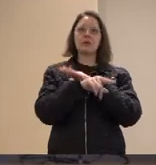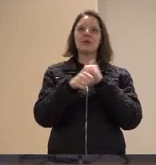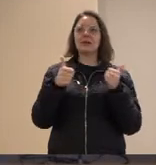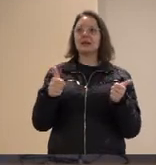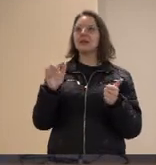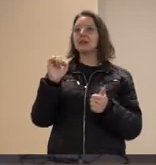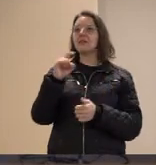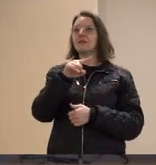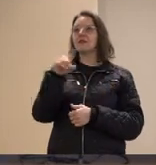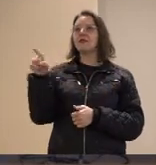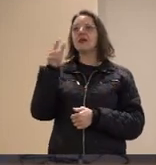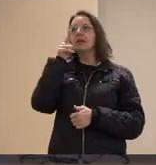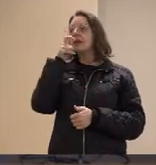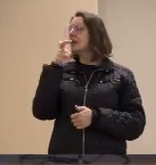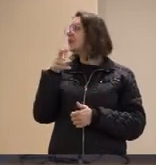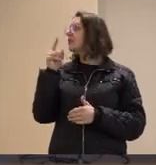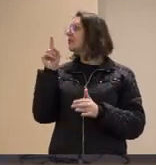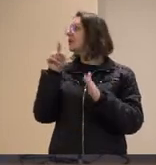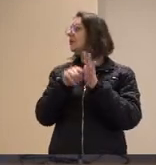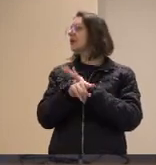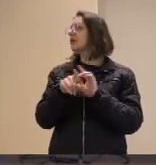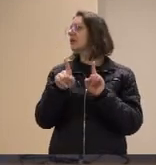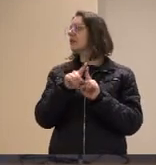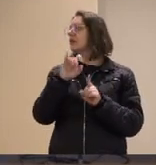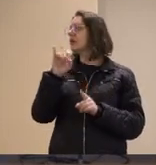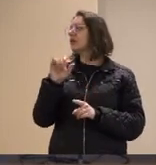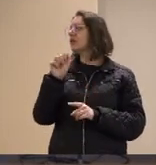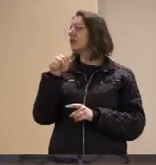tiver interesse em perguntar, a Janice vai estar aqui?